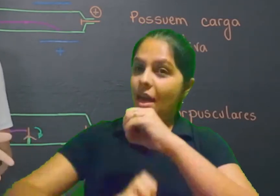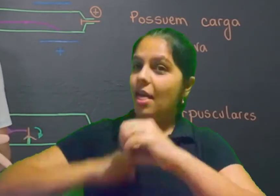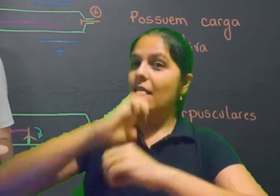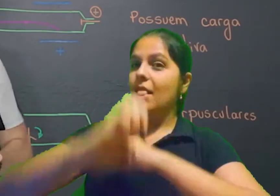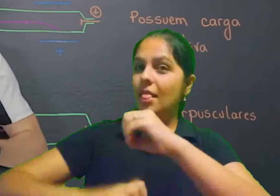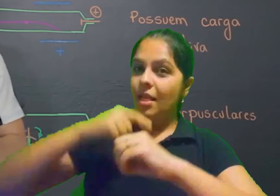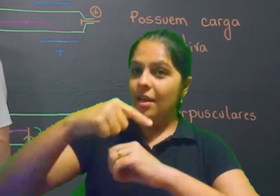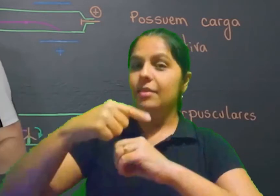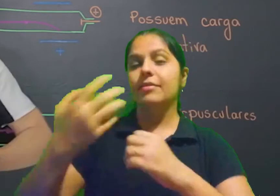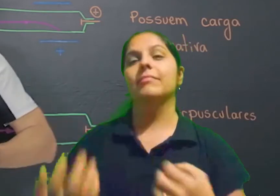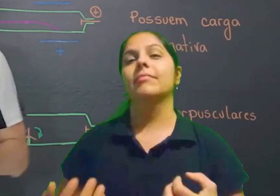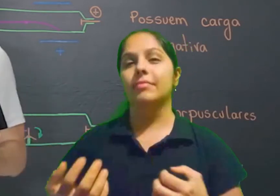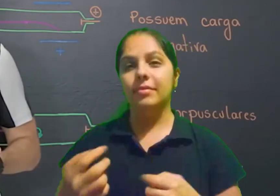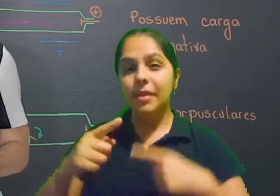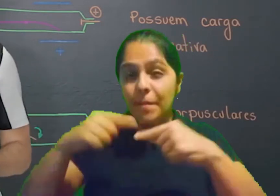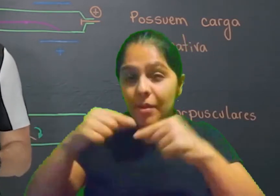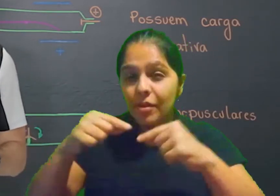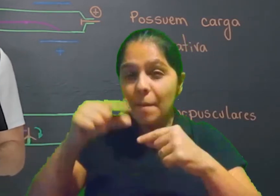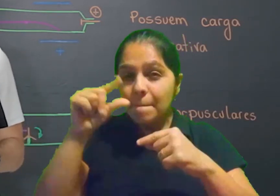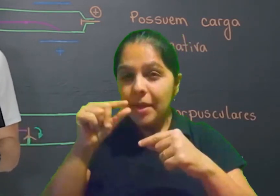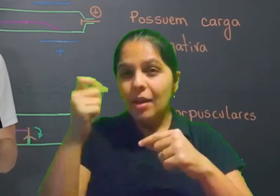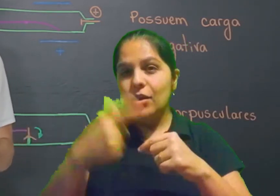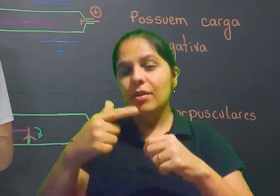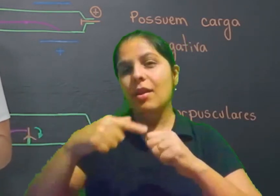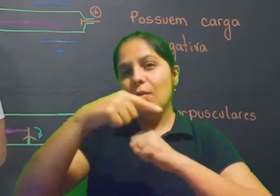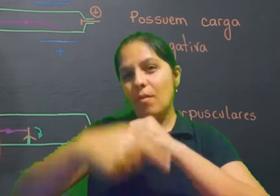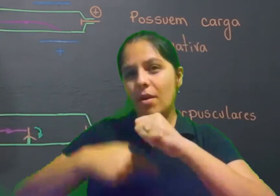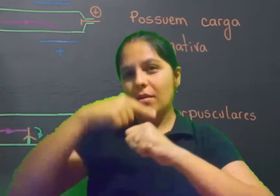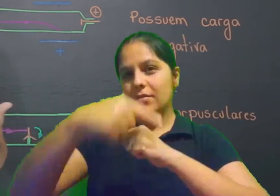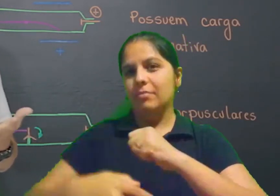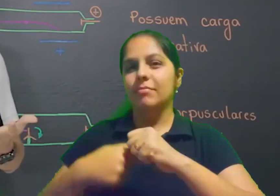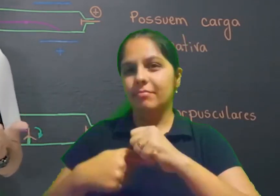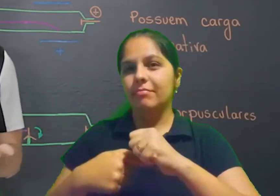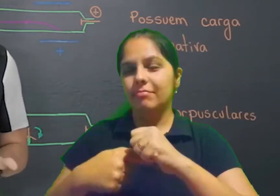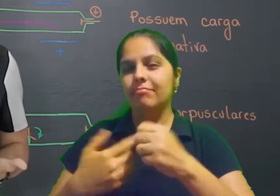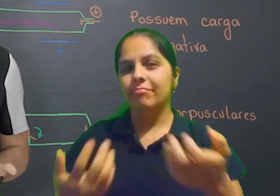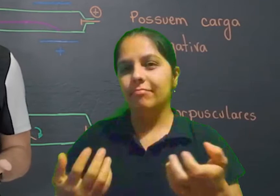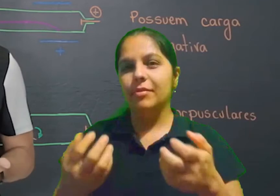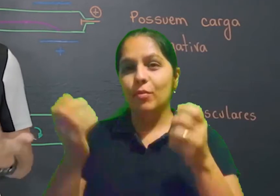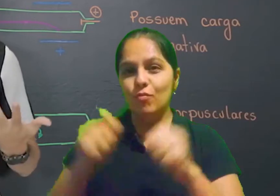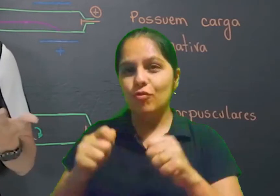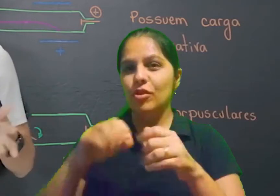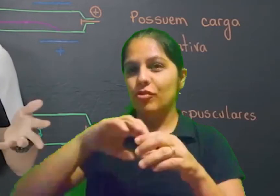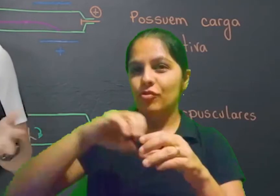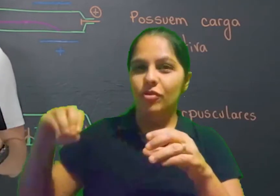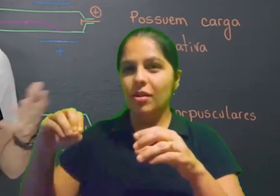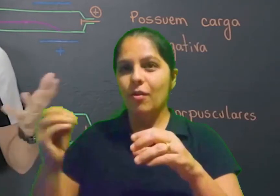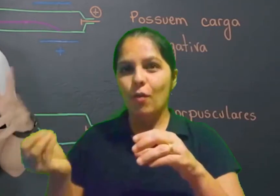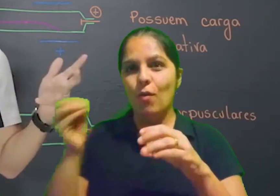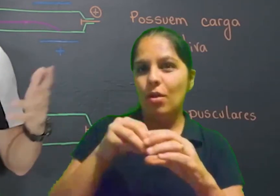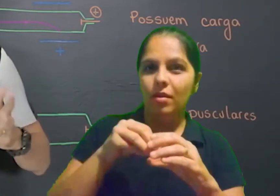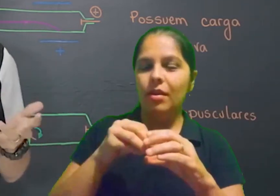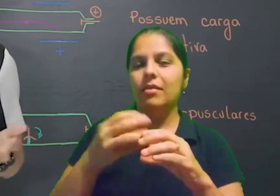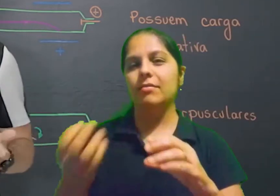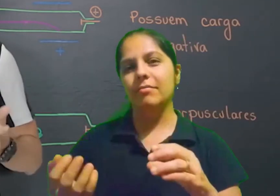as partículas menores do que os átomos, que poderiam ser retiradas ou adicionadas em átomos, tornando eles